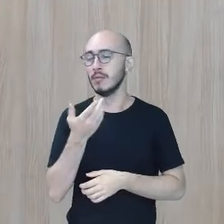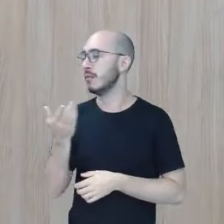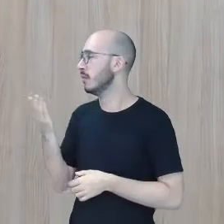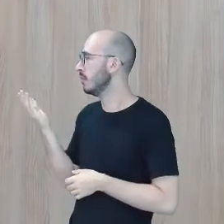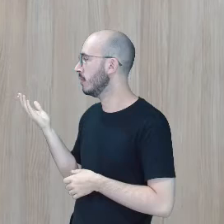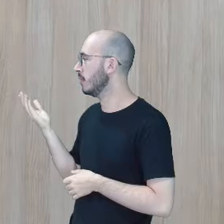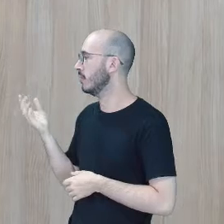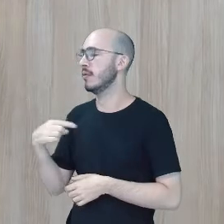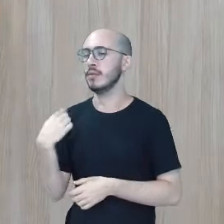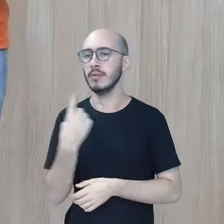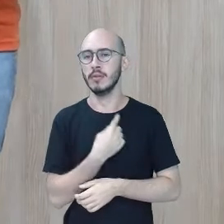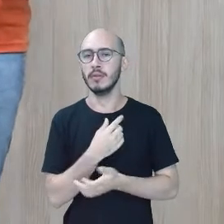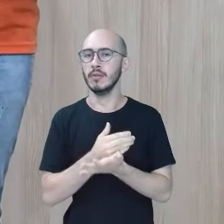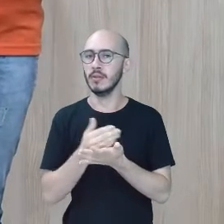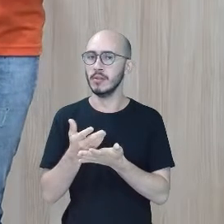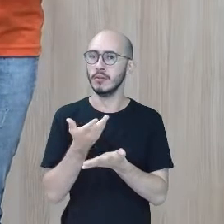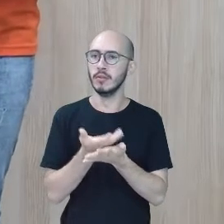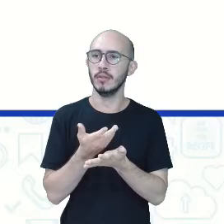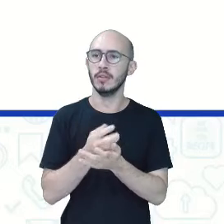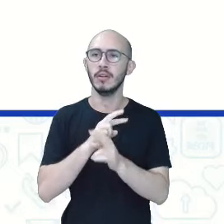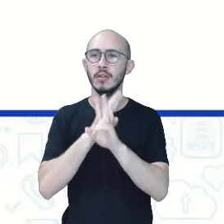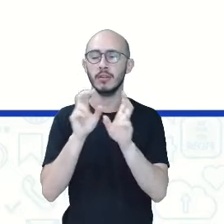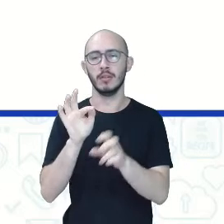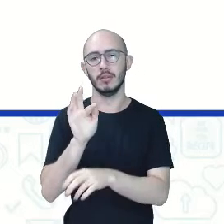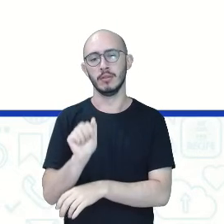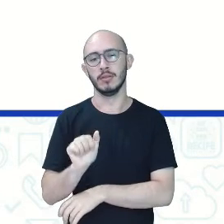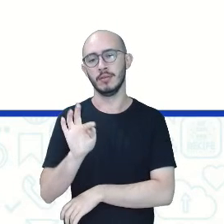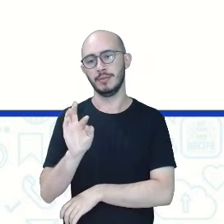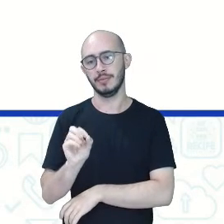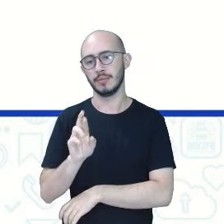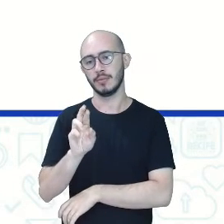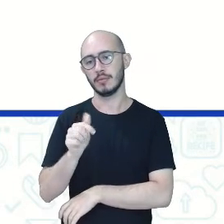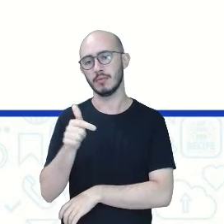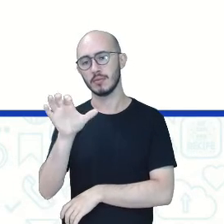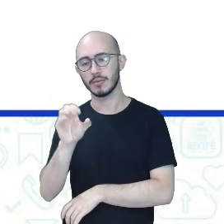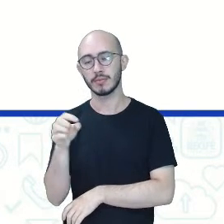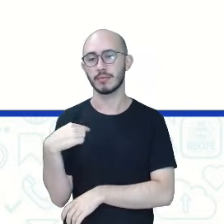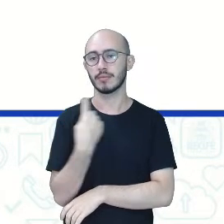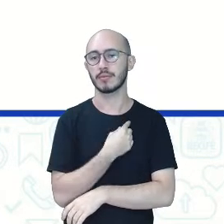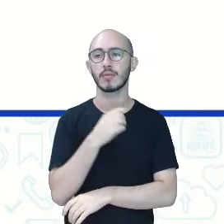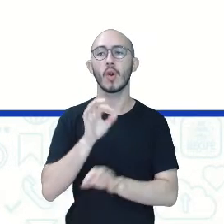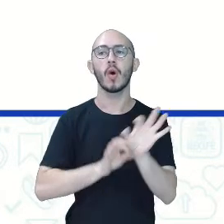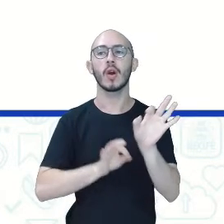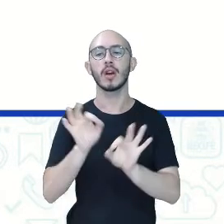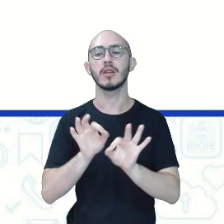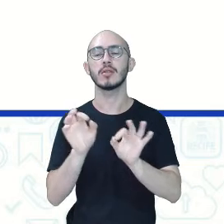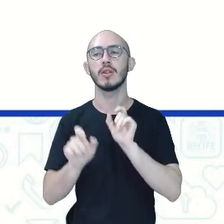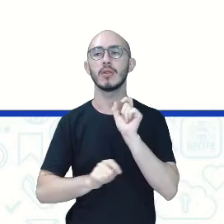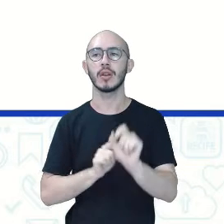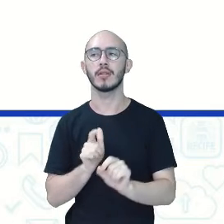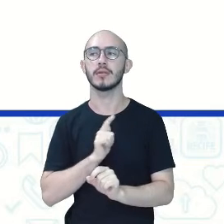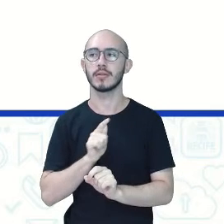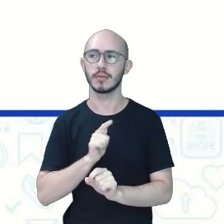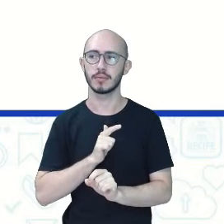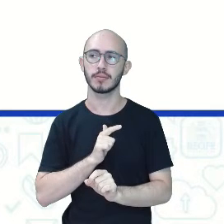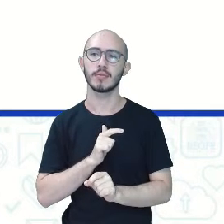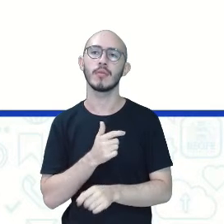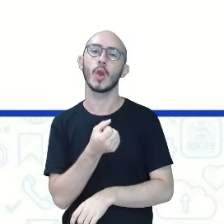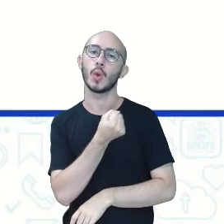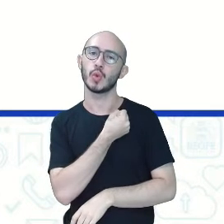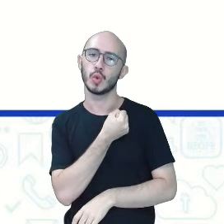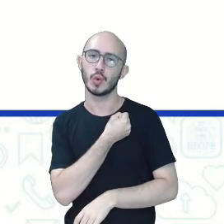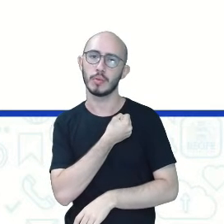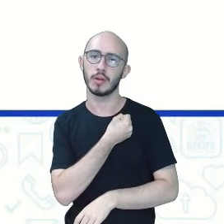passada, a gente começou a estudar a ideia de fatoração, e aí a gente separou essa fatoração entre